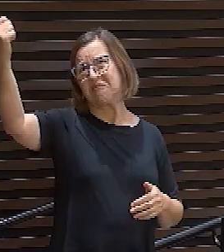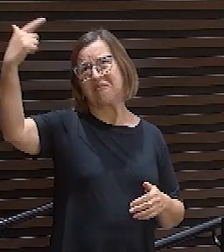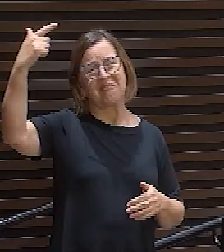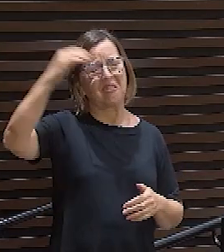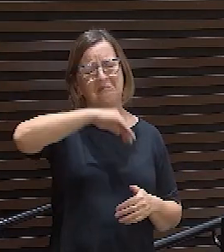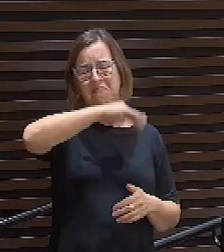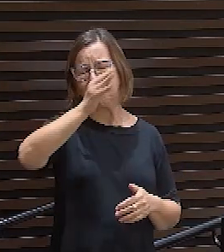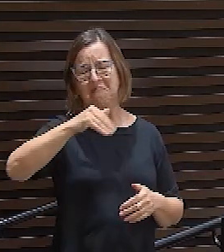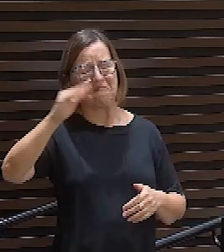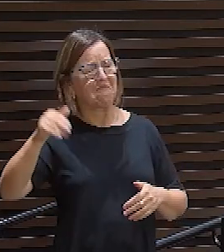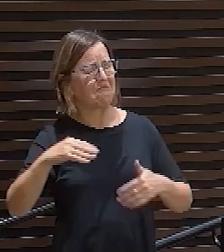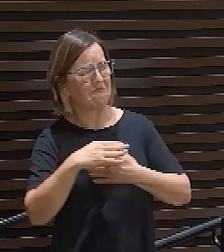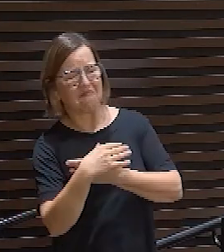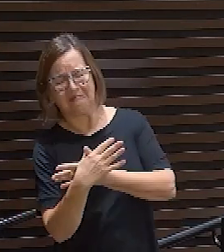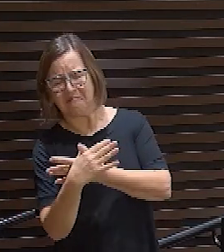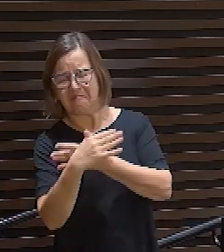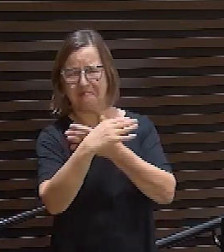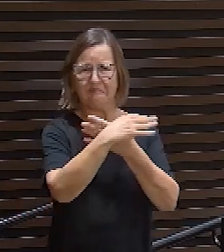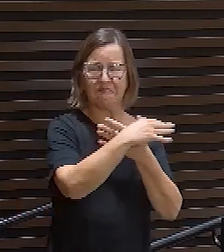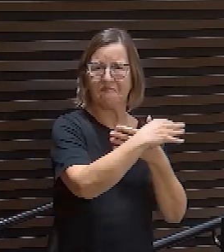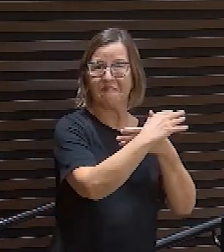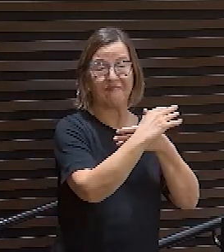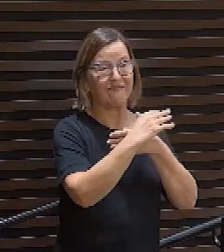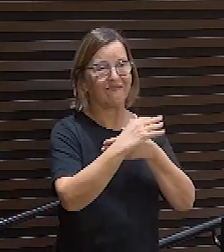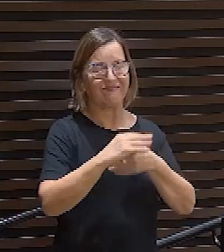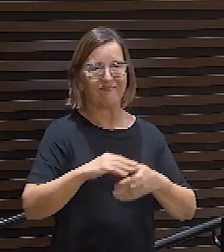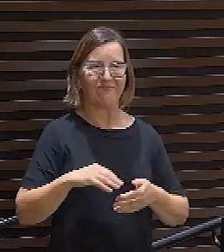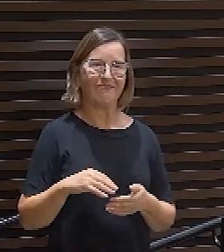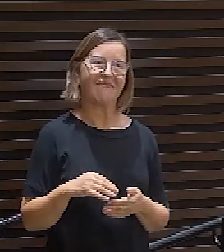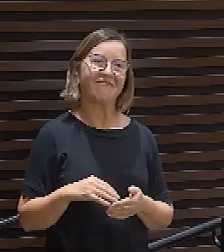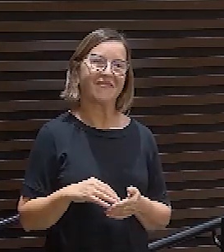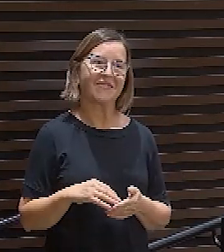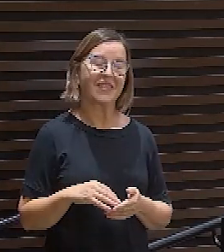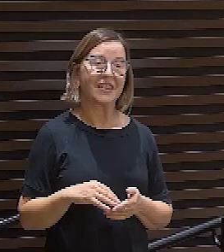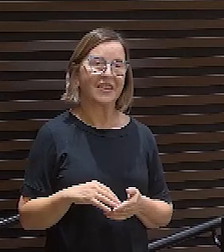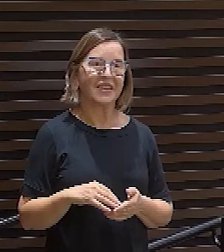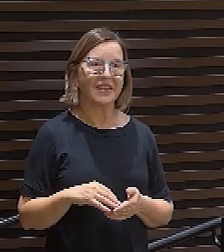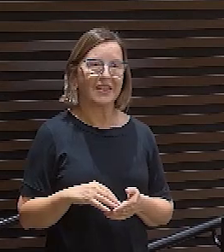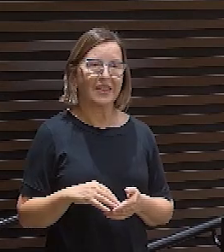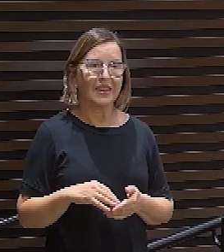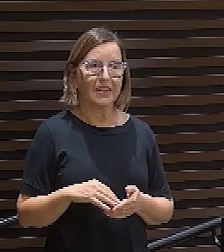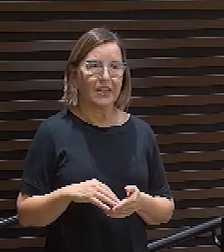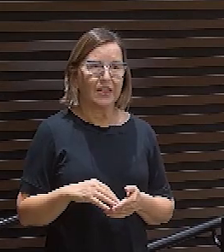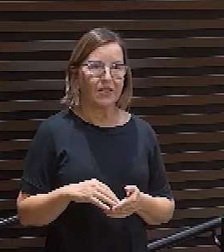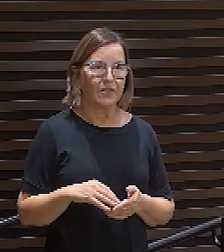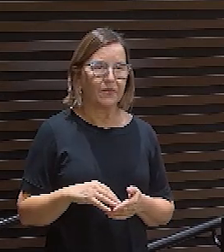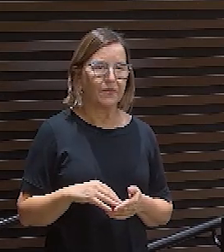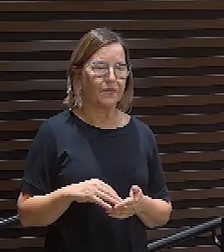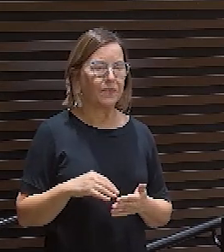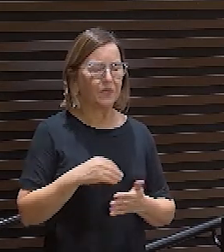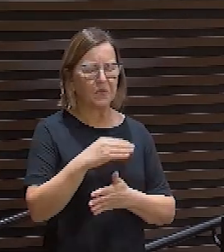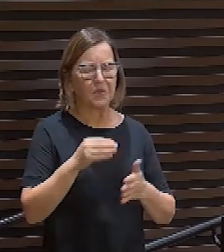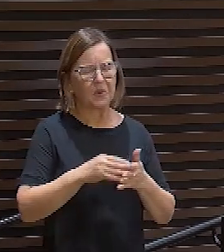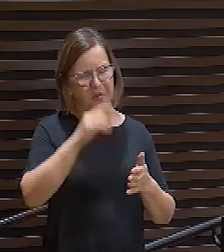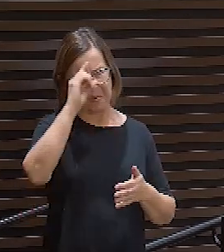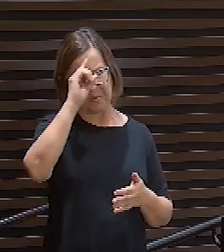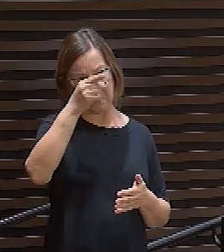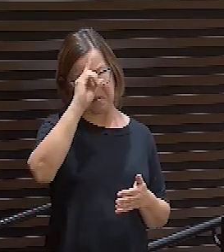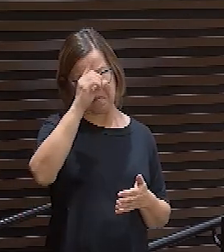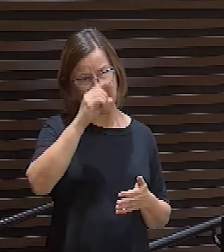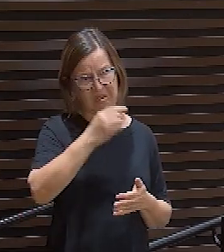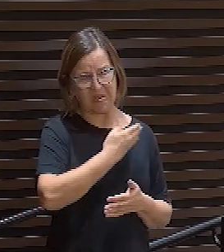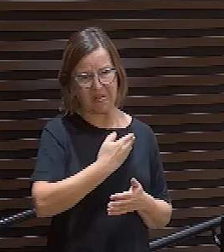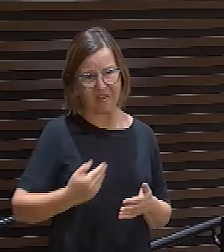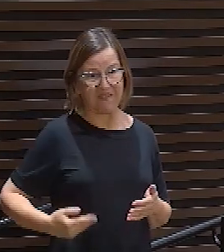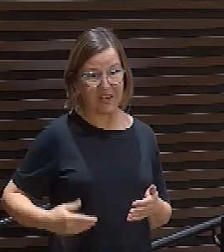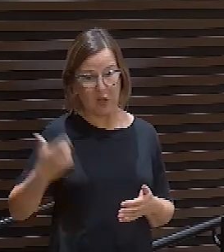voam no sinal da cruz apontam para o nosso Senhor e Salvador. Os domínios, os governos foram conquistados